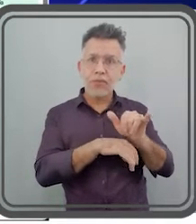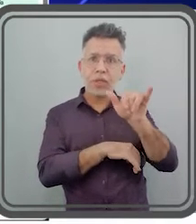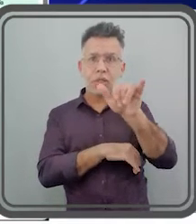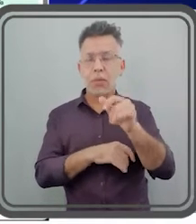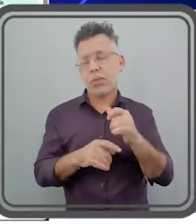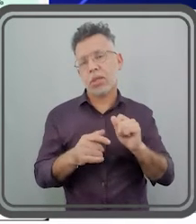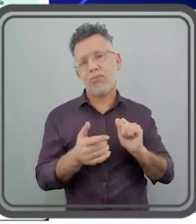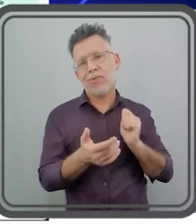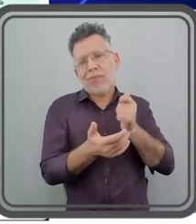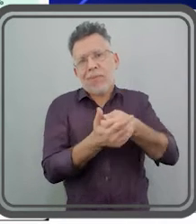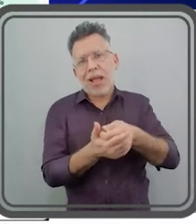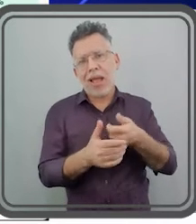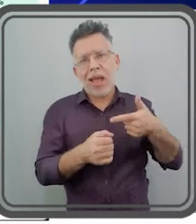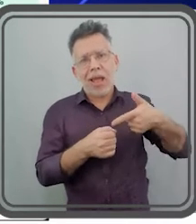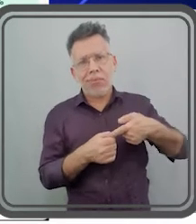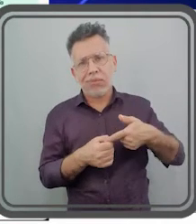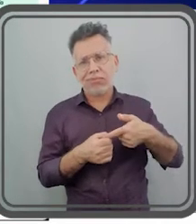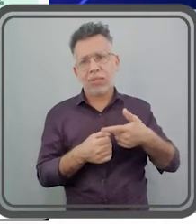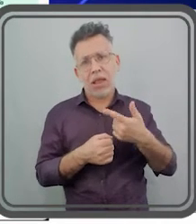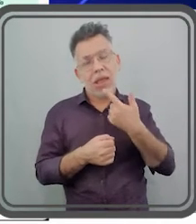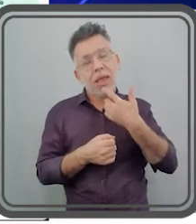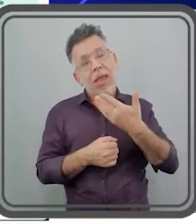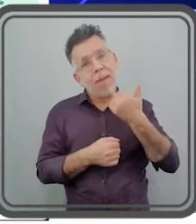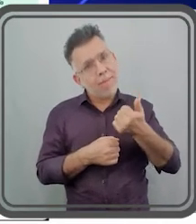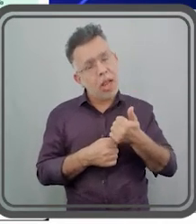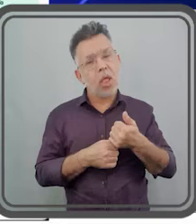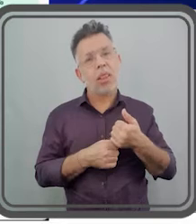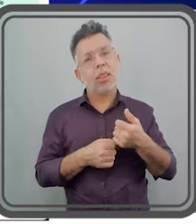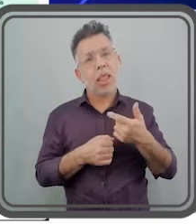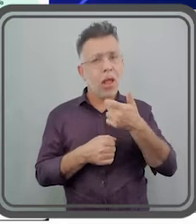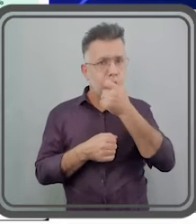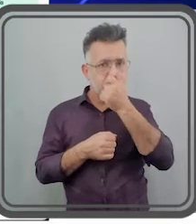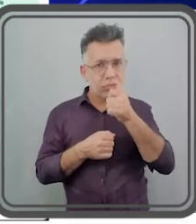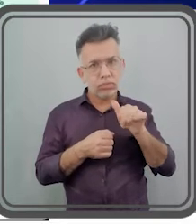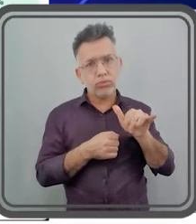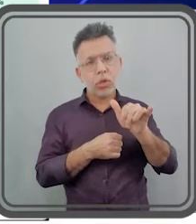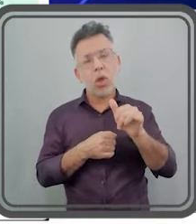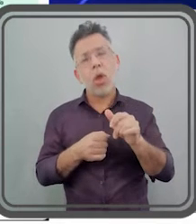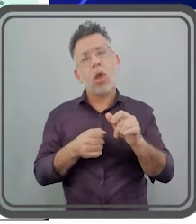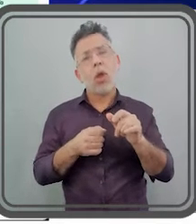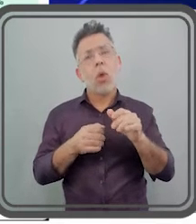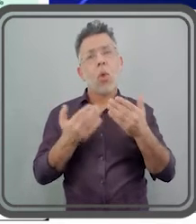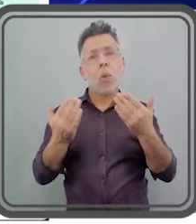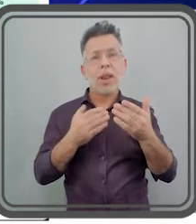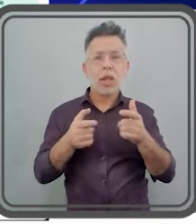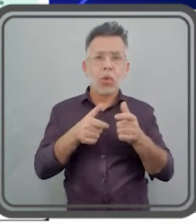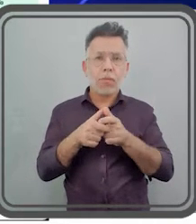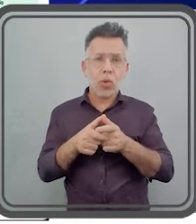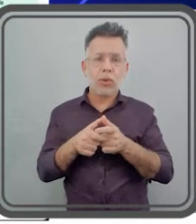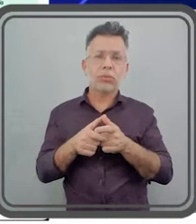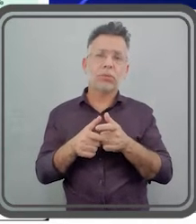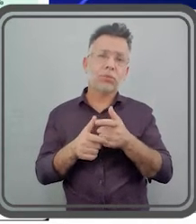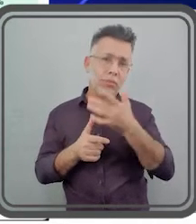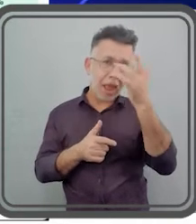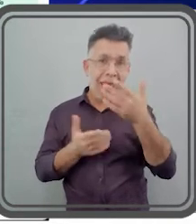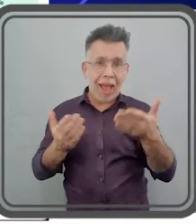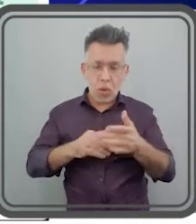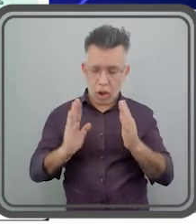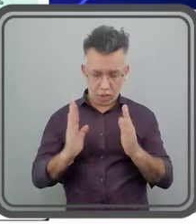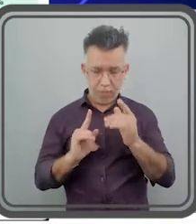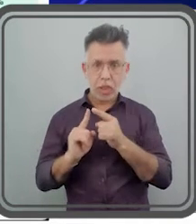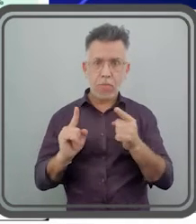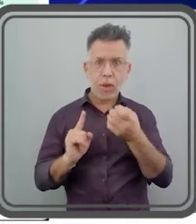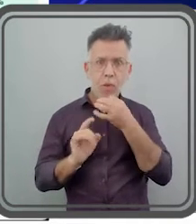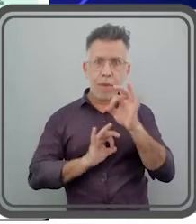nós estamos pagando combustível então é melhor que um avião cheio do que para ver um pouco as pessoas Então até agora acaba se tornando um período bom para planejar